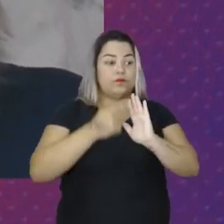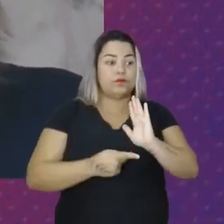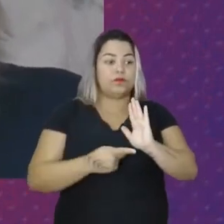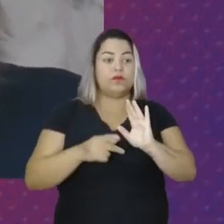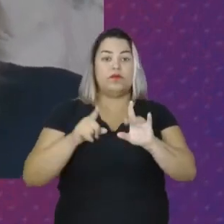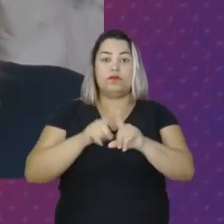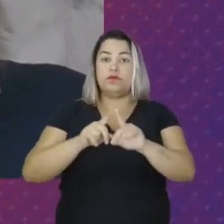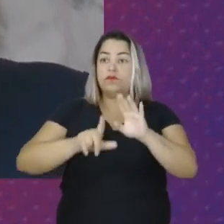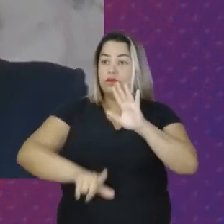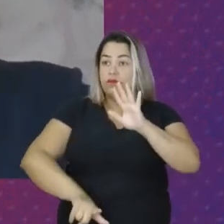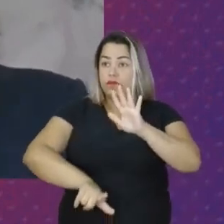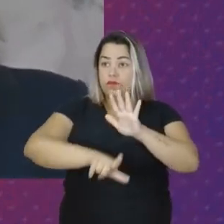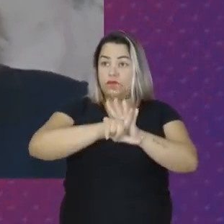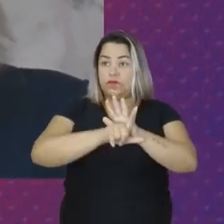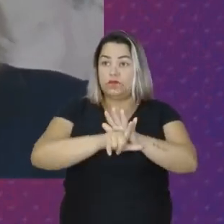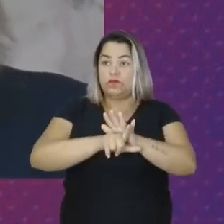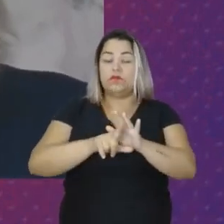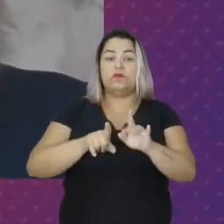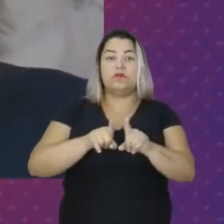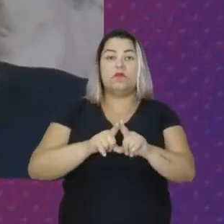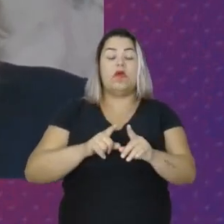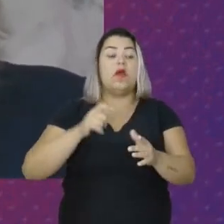lei da